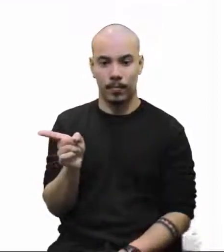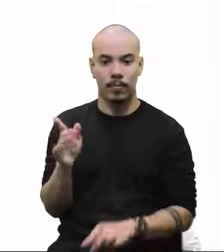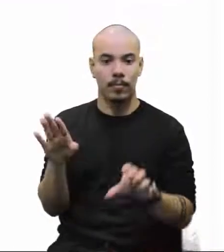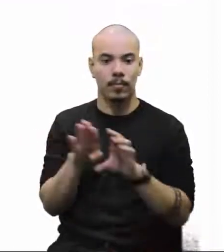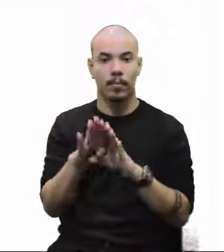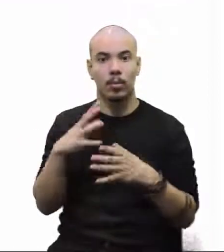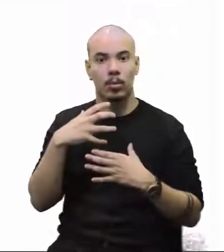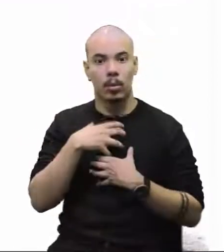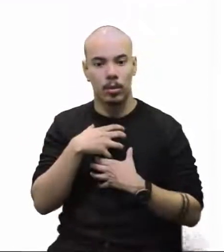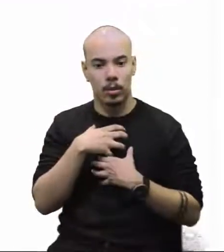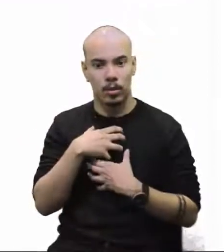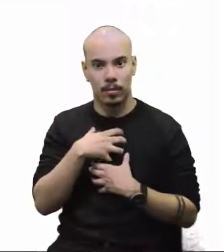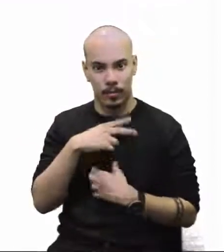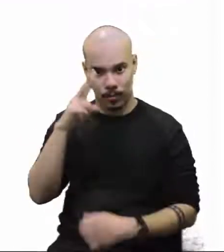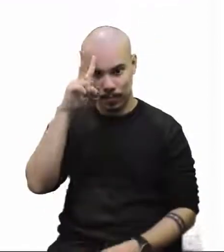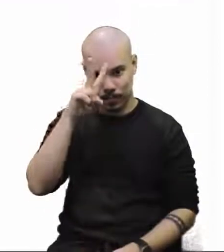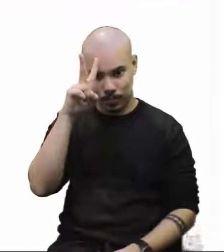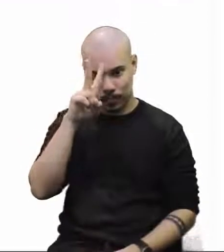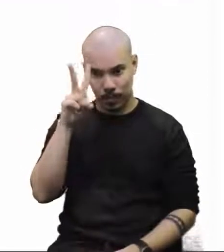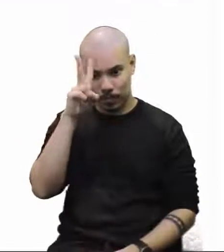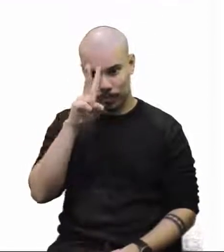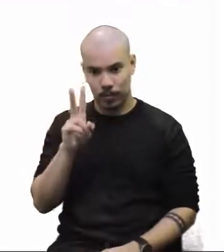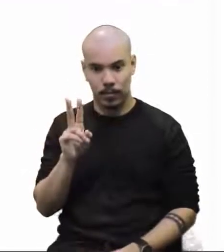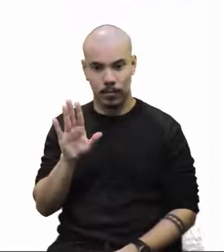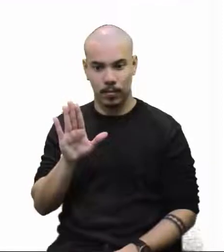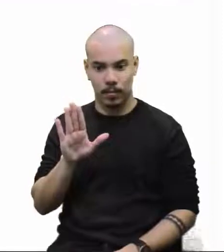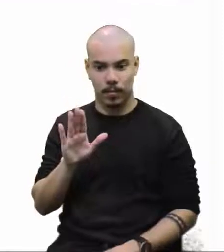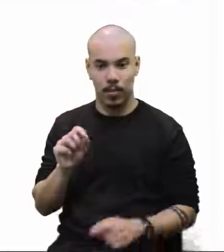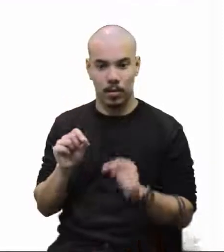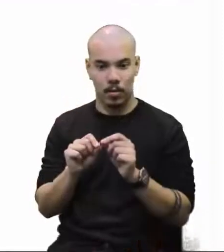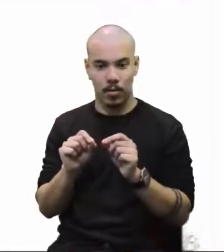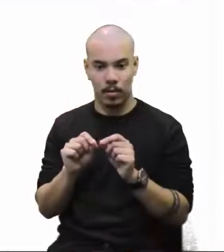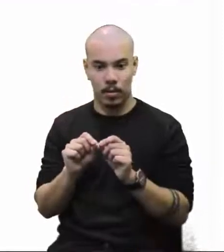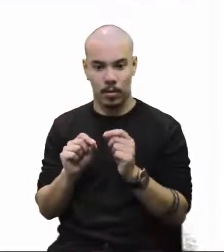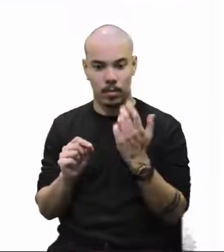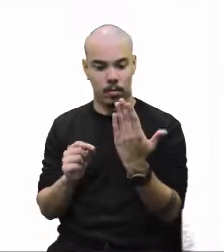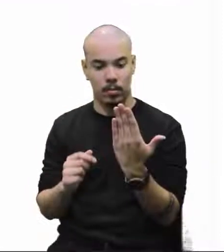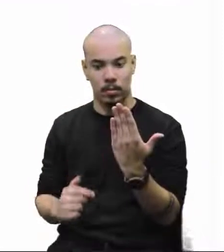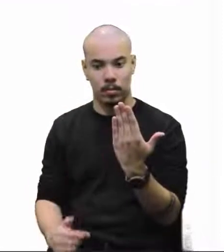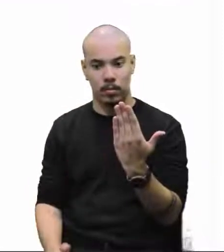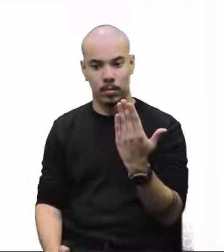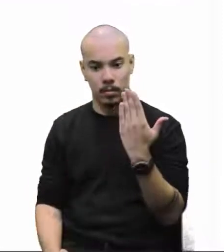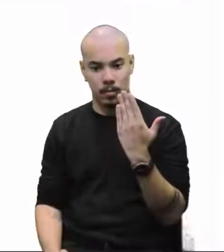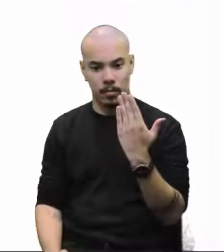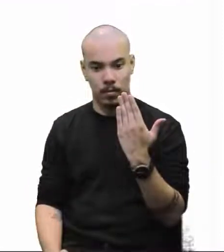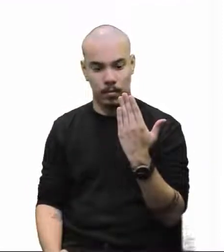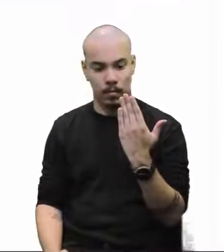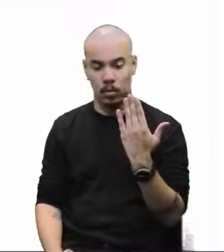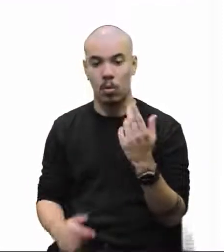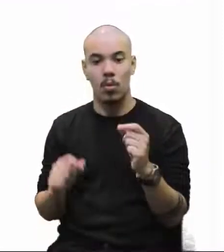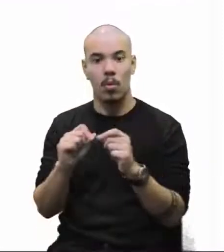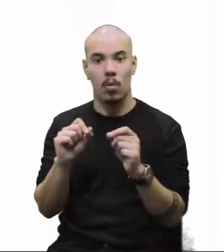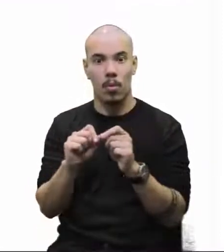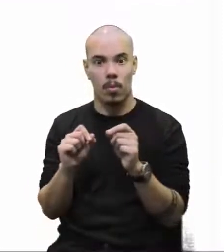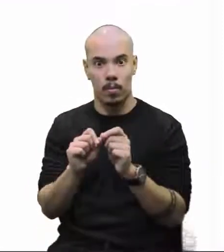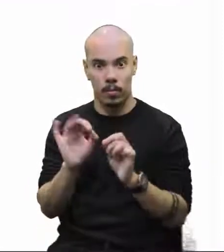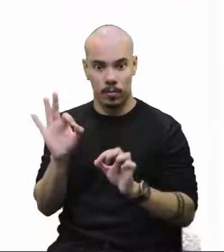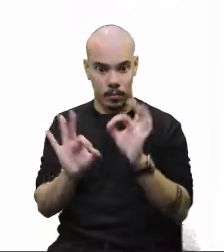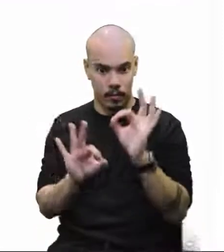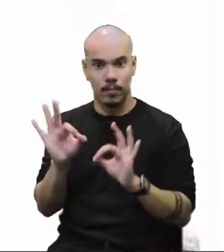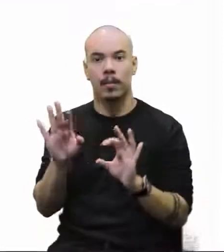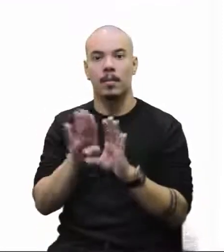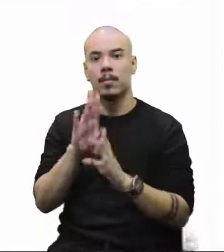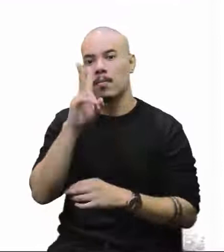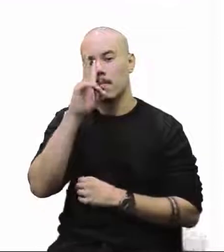elétrica, o sentido dela aqui, ó, se fosse falar, né, mais ou menos como se fosse ali para a esquerda, né, e a força magnética que